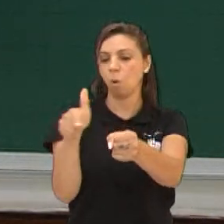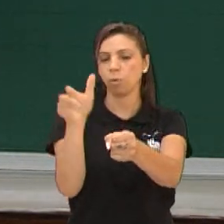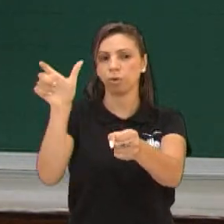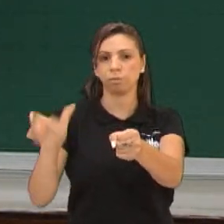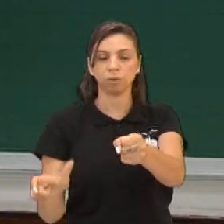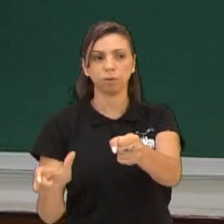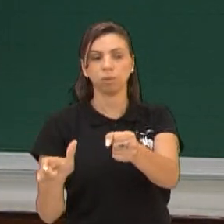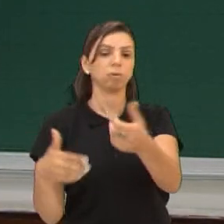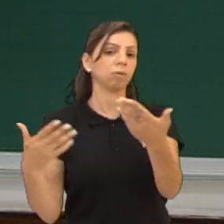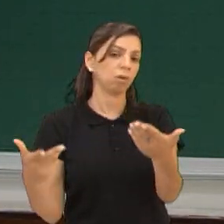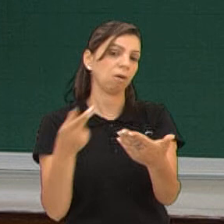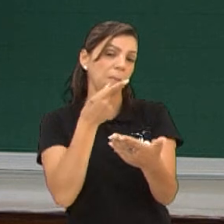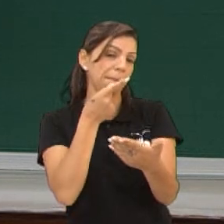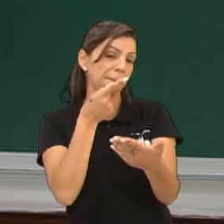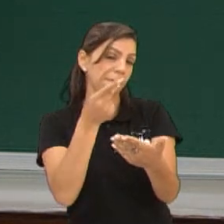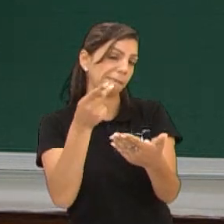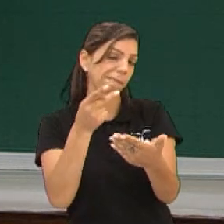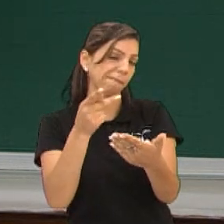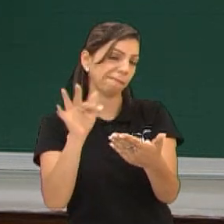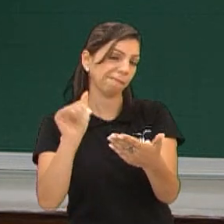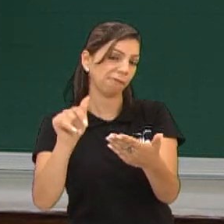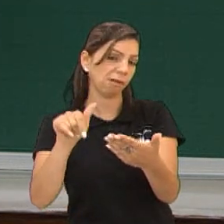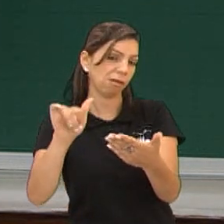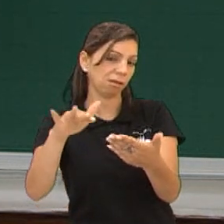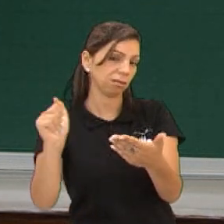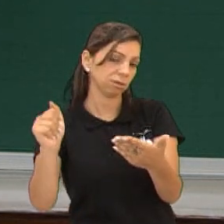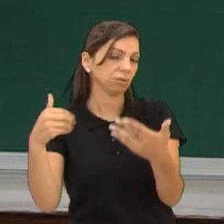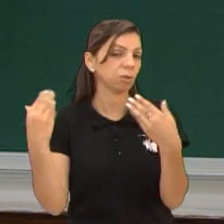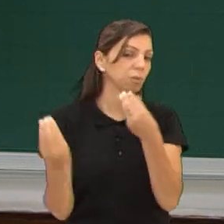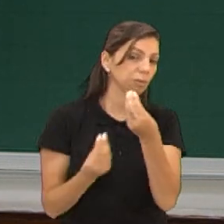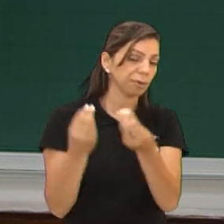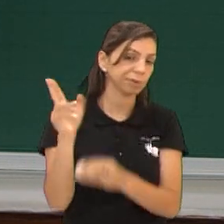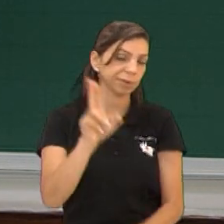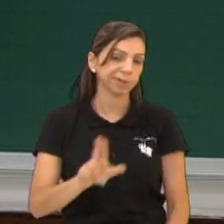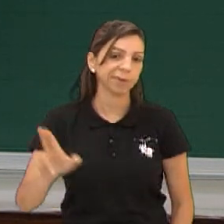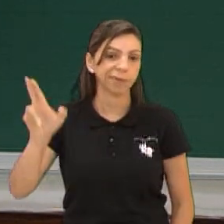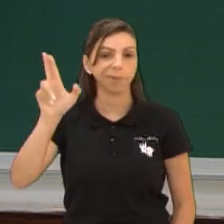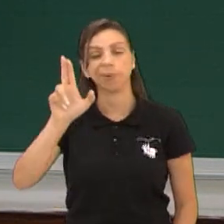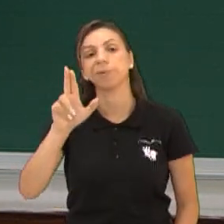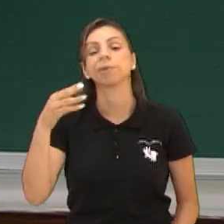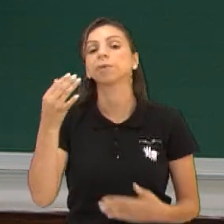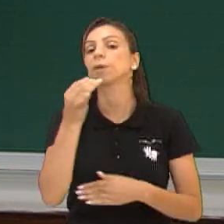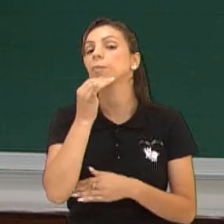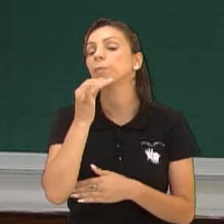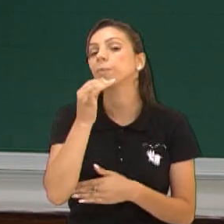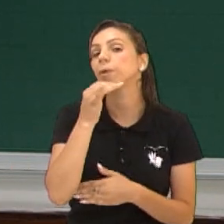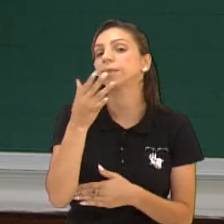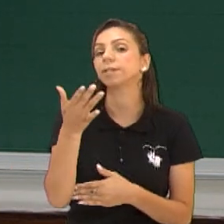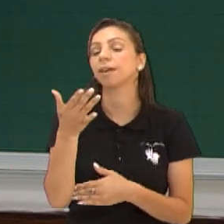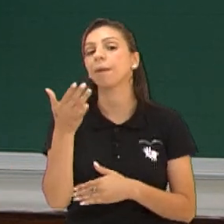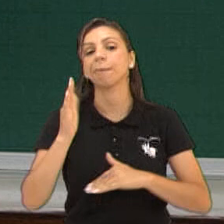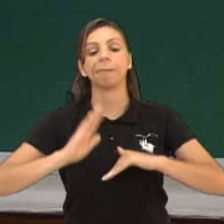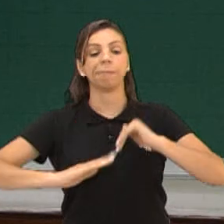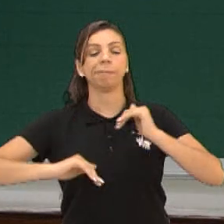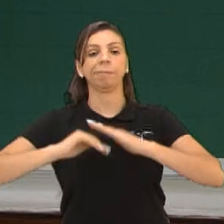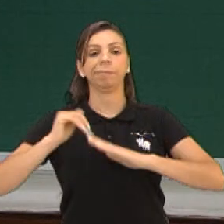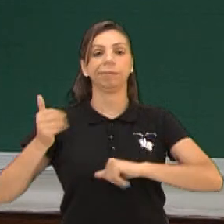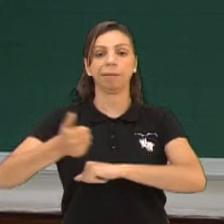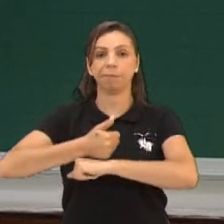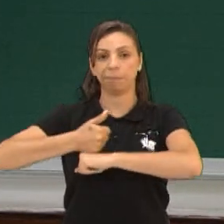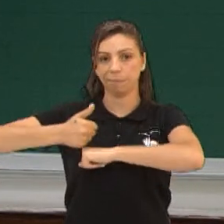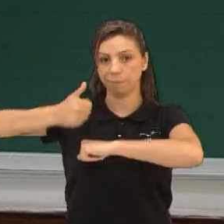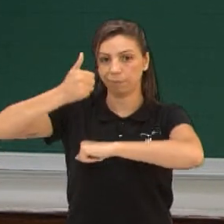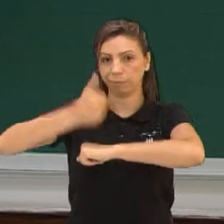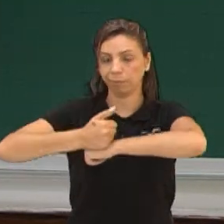outra pessoa O que que é uma falácia de autoridade bom Como se usa um determinado cargo uma determinada posição ou